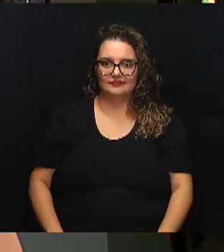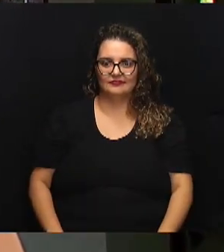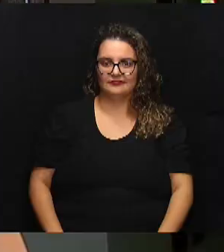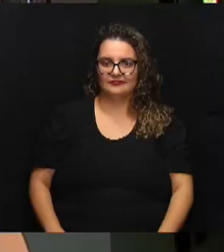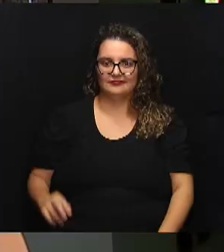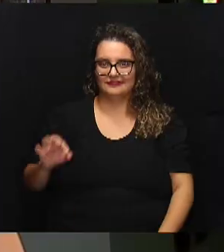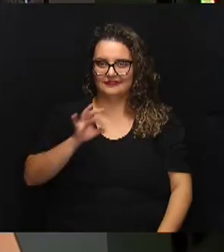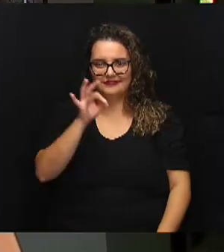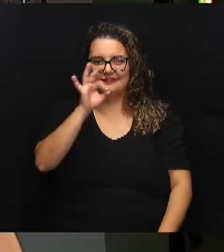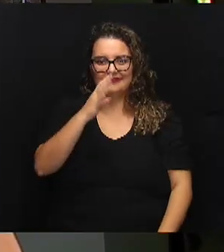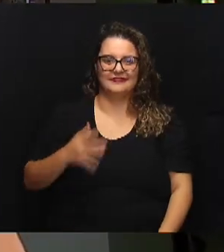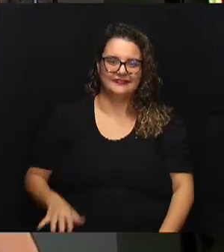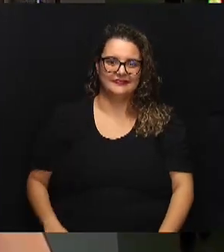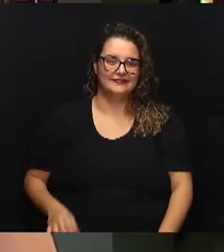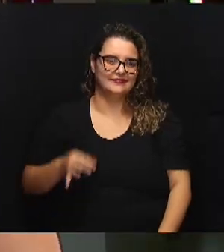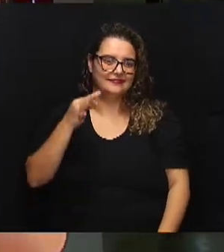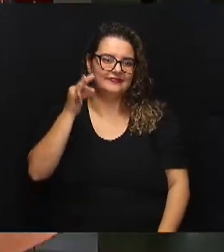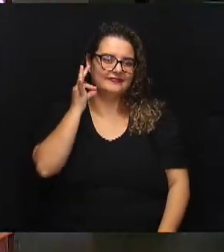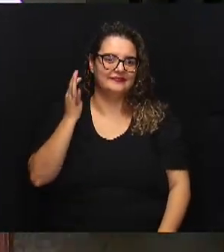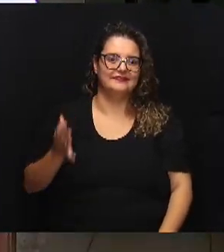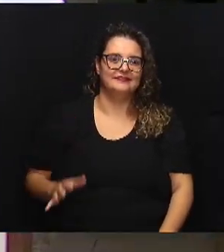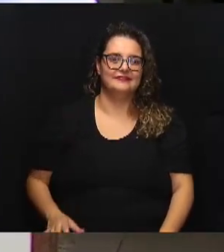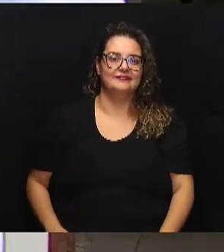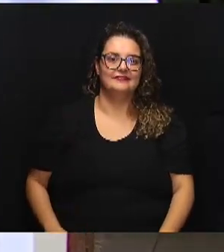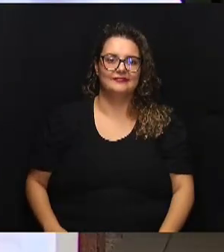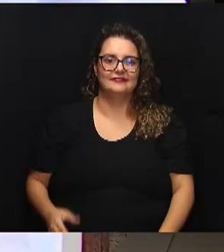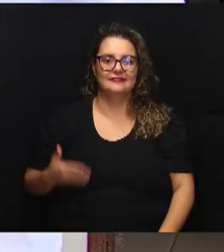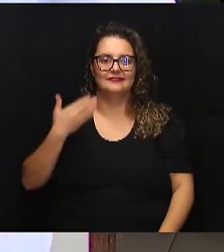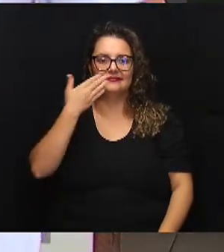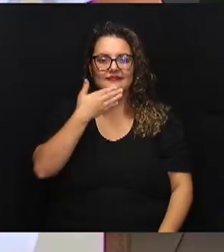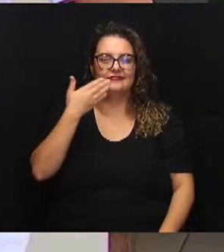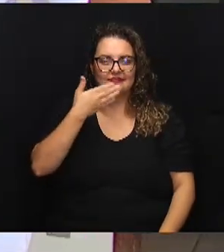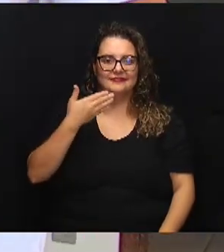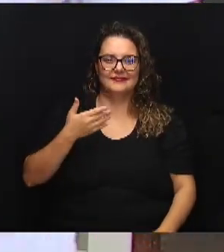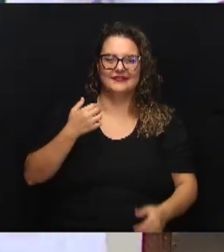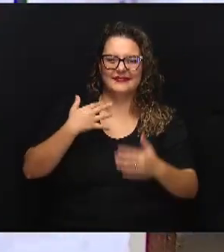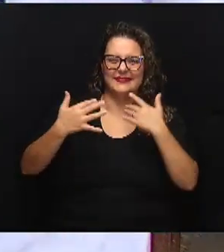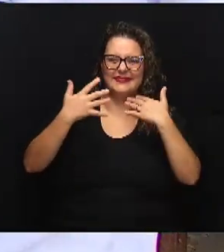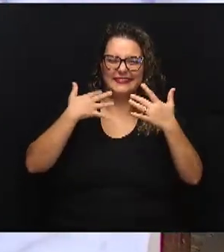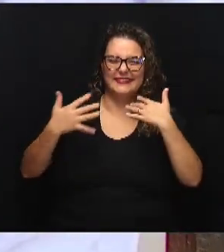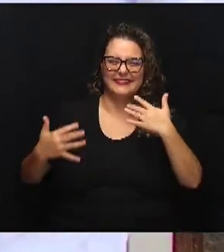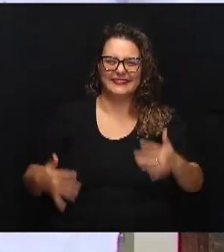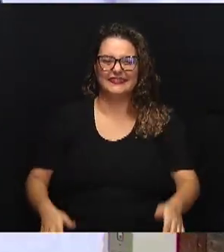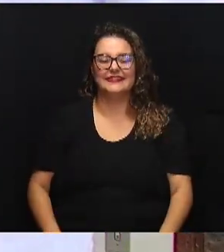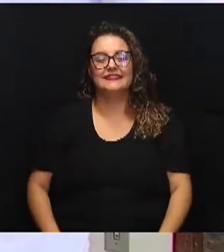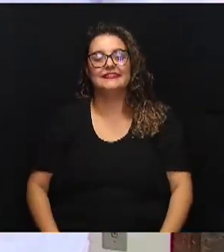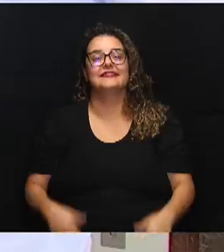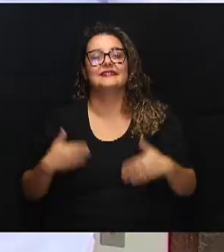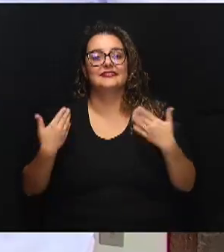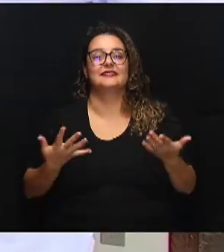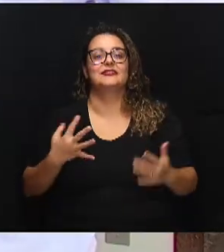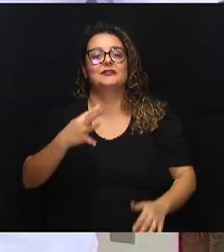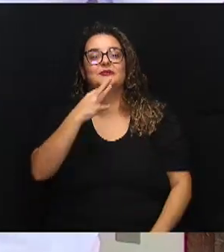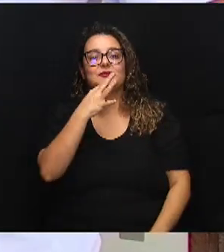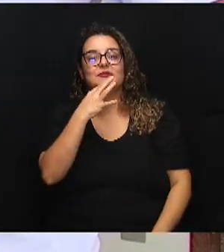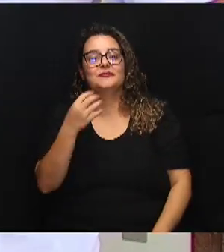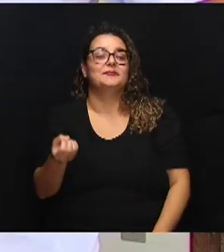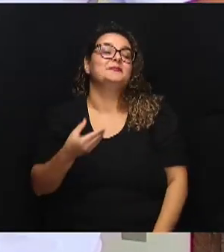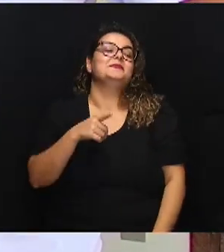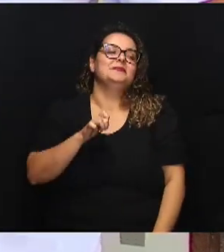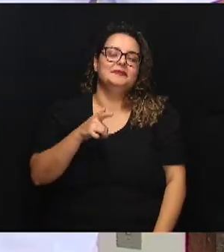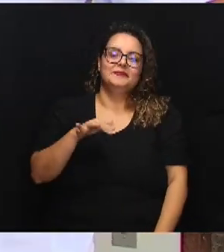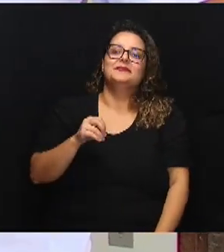chato aqui. Uma ovelhinha, ela tá adoçando a nossa reportagem. Então tá conhecendo um novo Leandro.